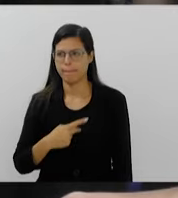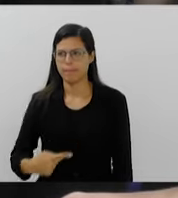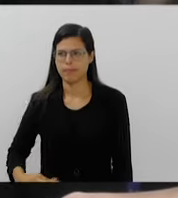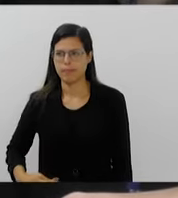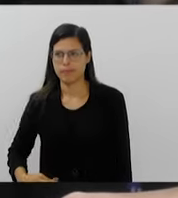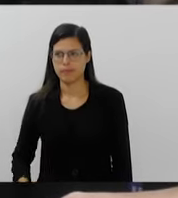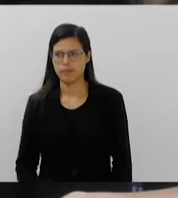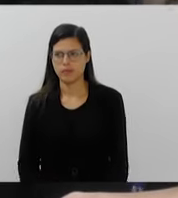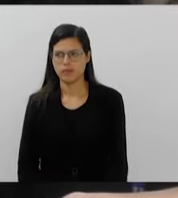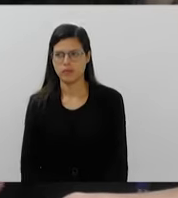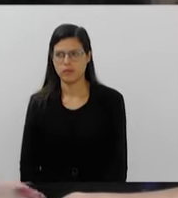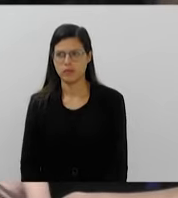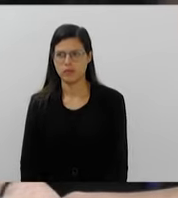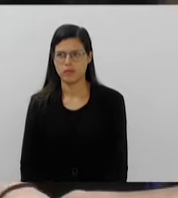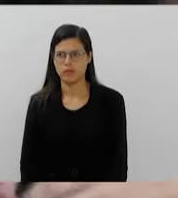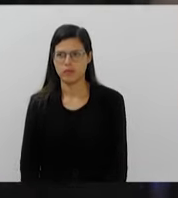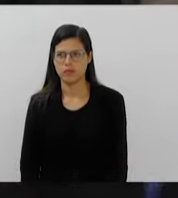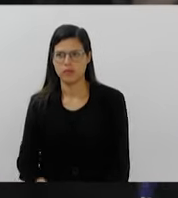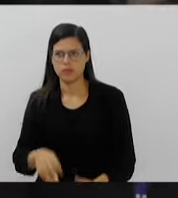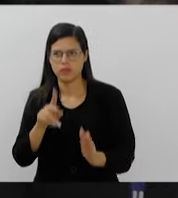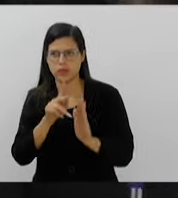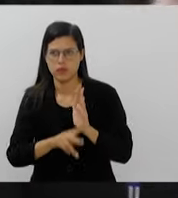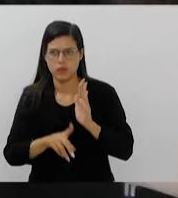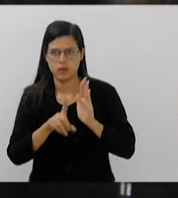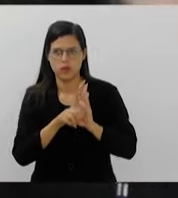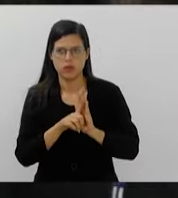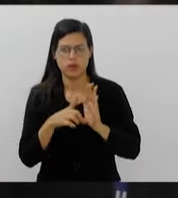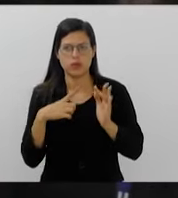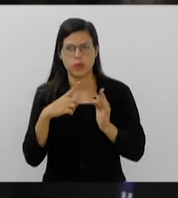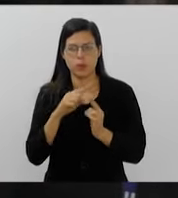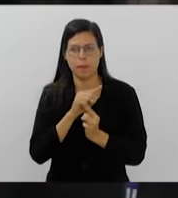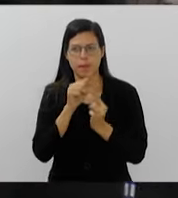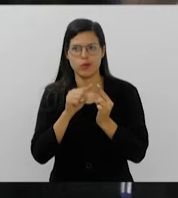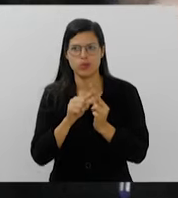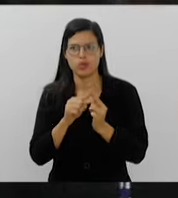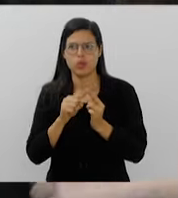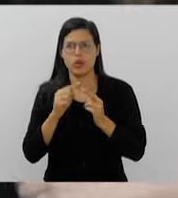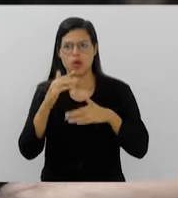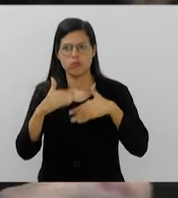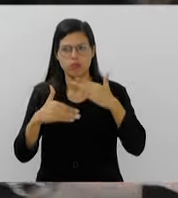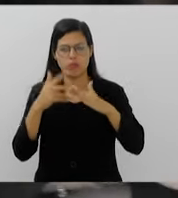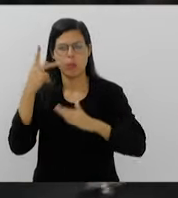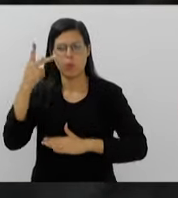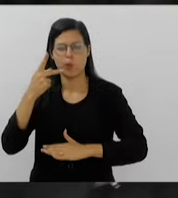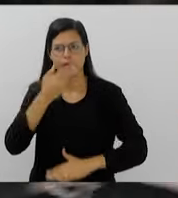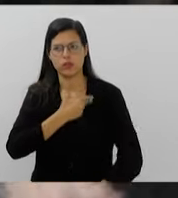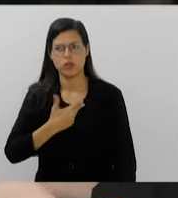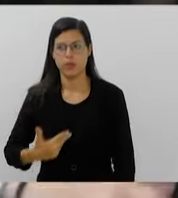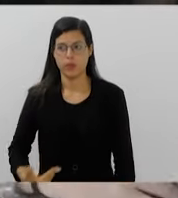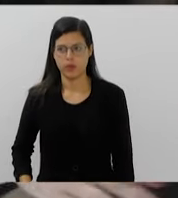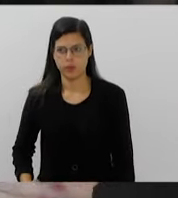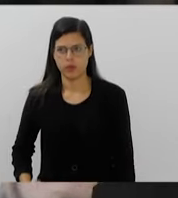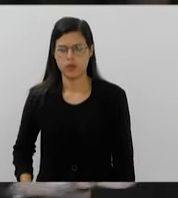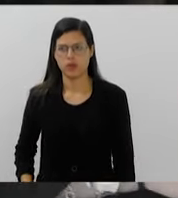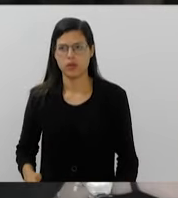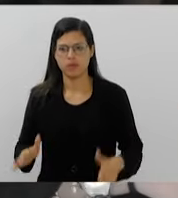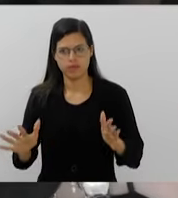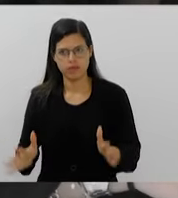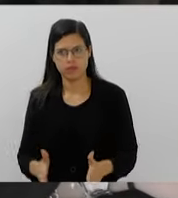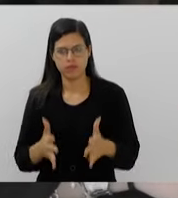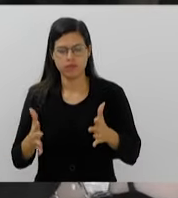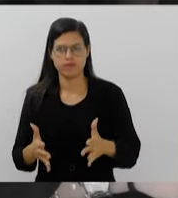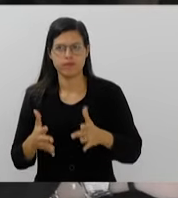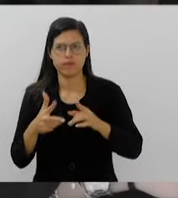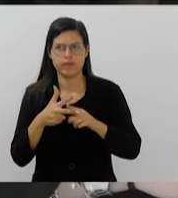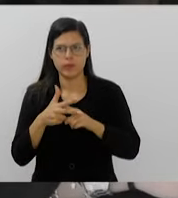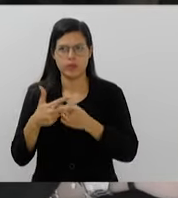colegas, o projeto de lei tem por objetivo a construção contínua de políticas públicas de incentivo e